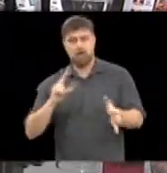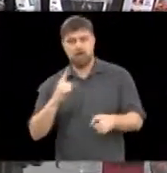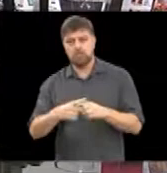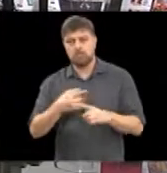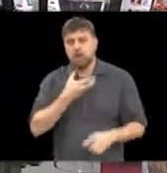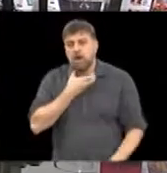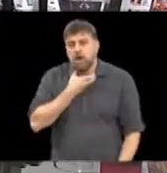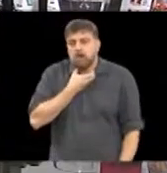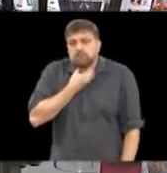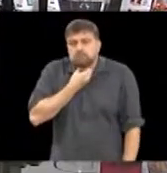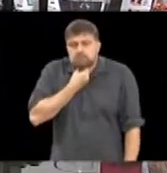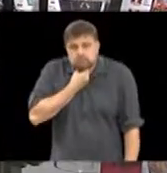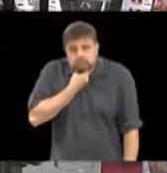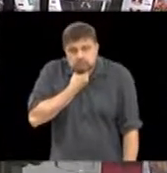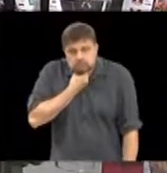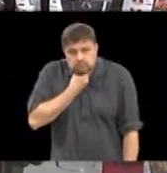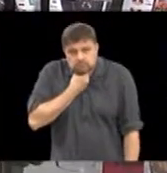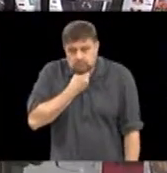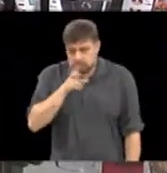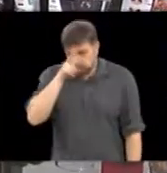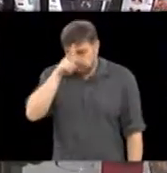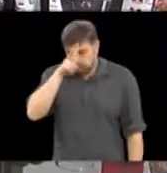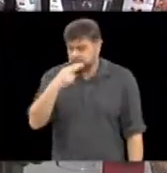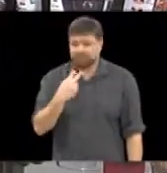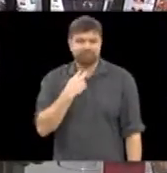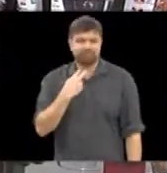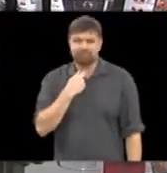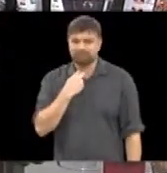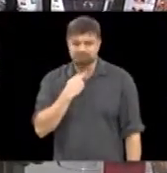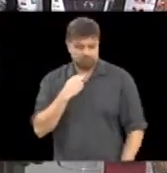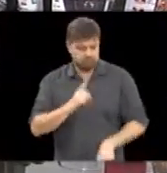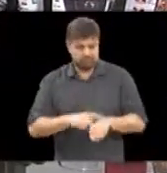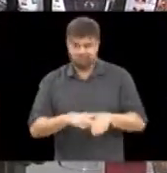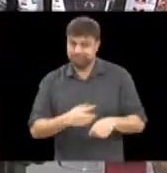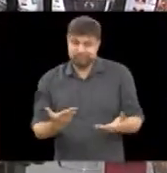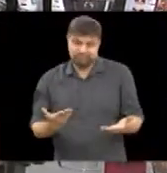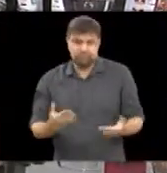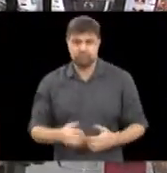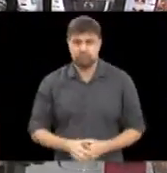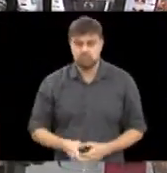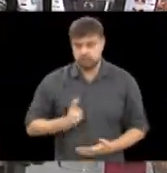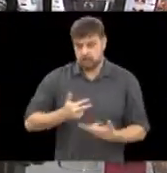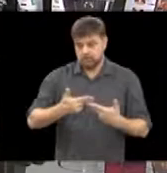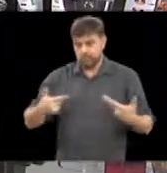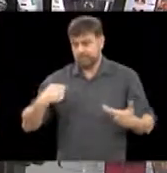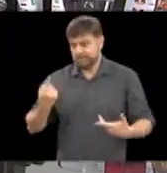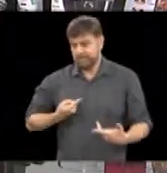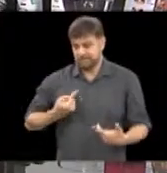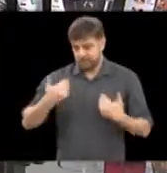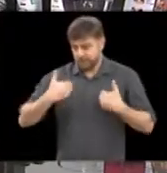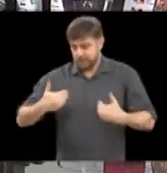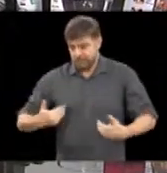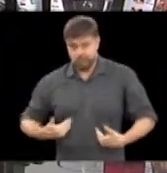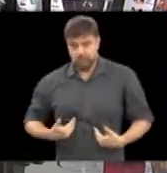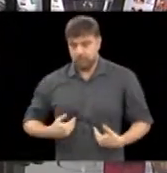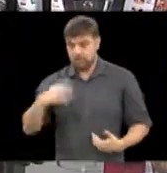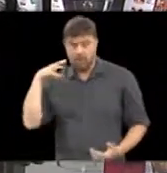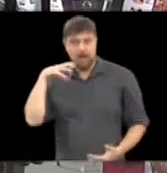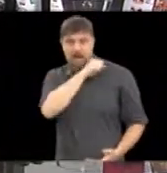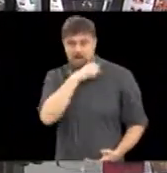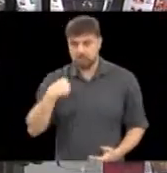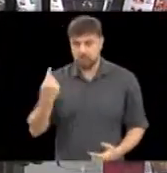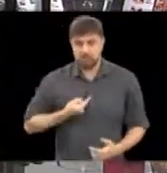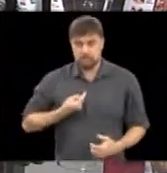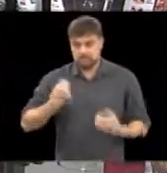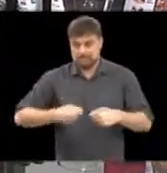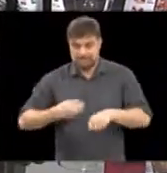o edema foi muito forte, intenso. Então são coisas que a resposta orgânica é muito rápida e